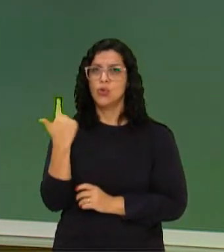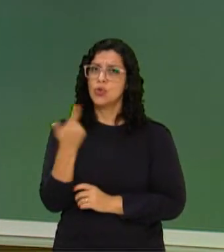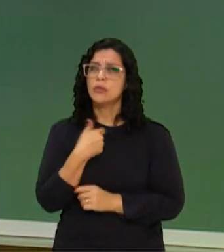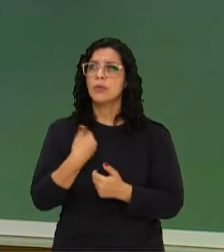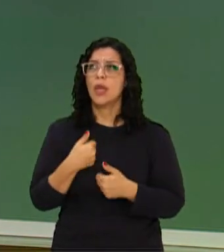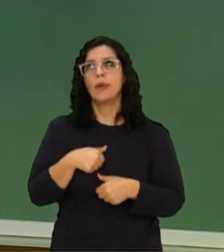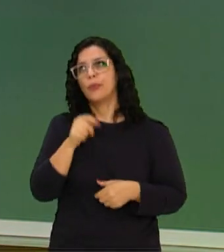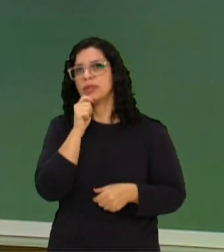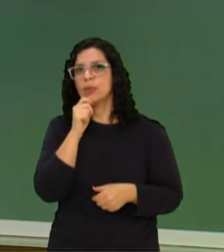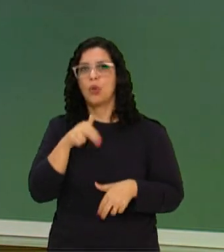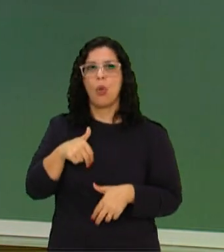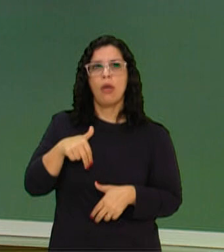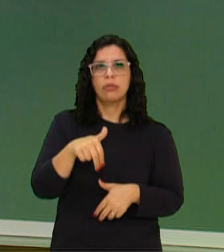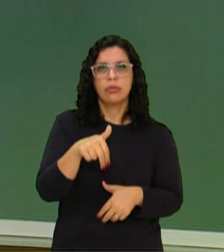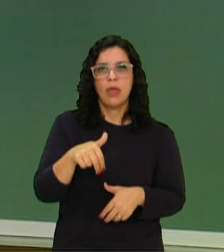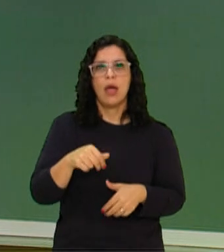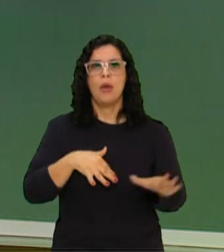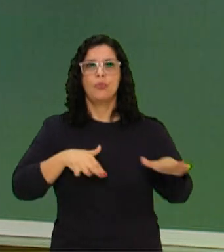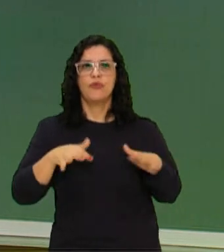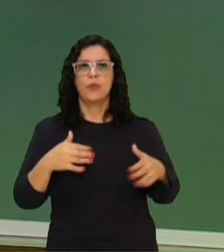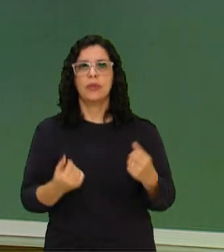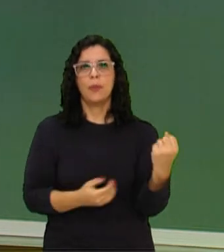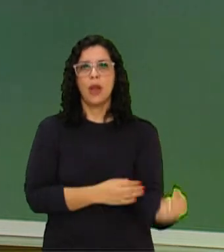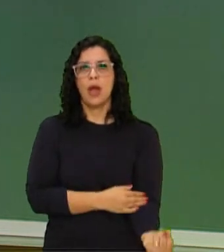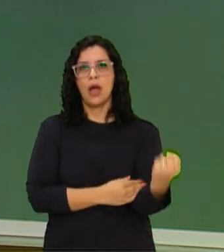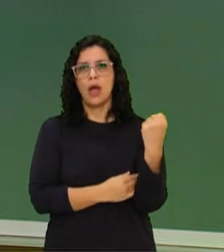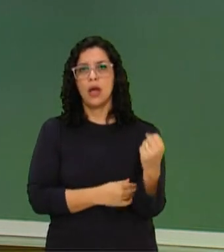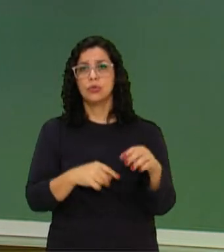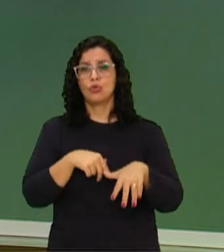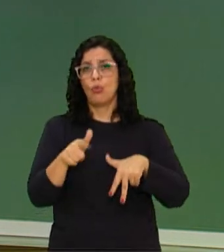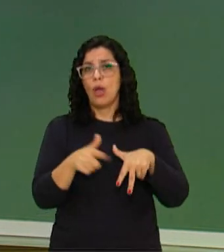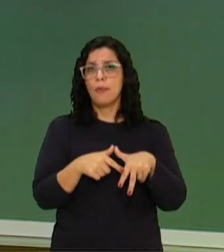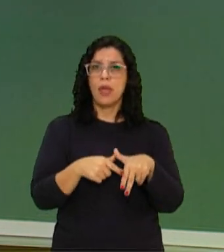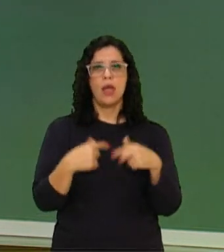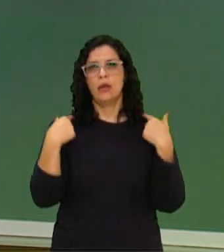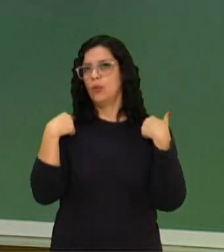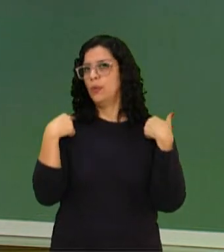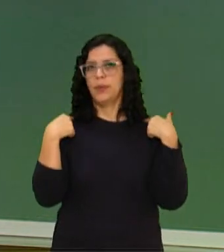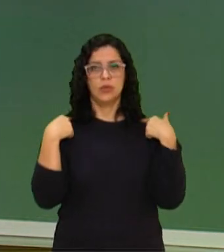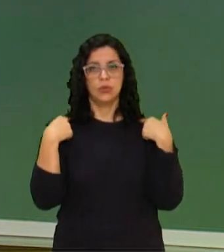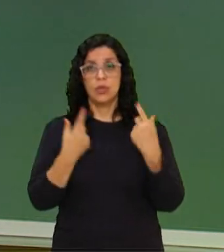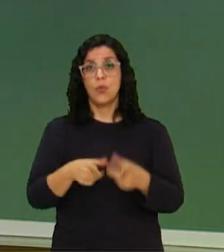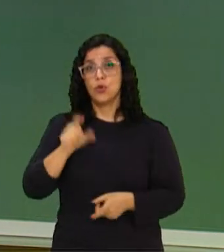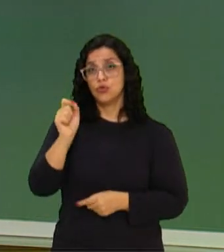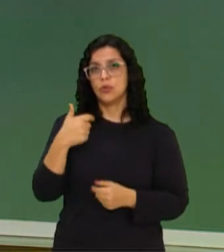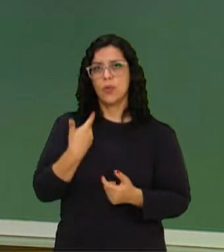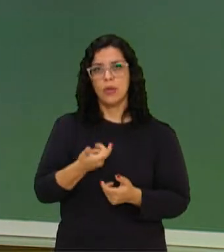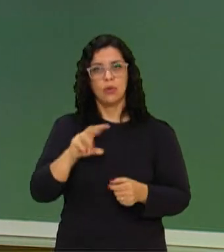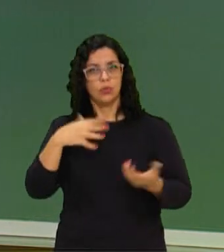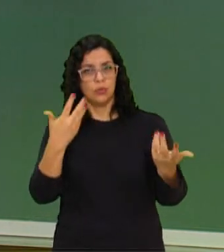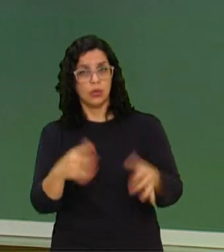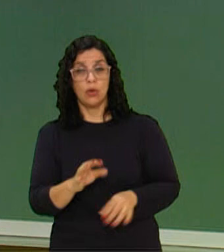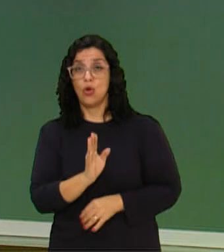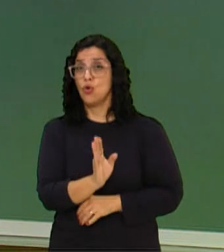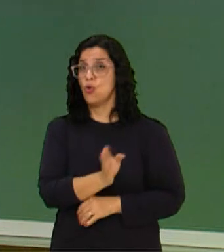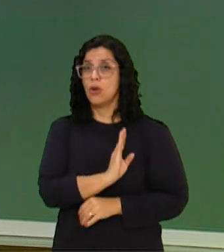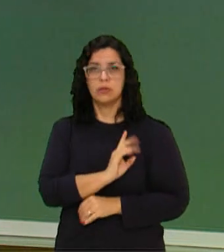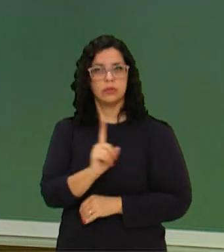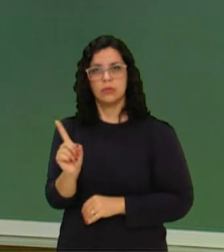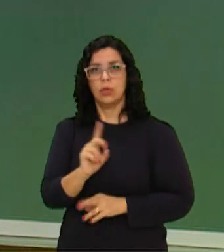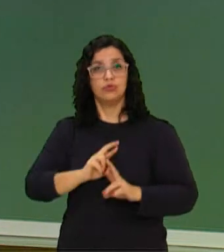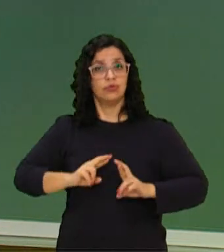Nós resolvemos se vamos movimentar o braço, a perna, o pescoço ou não, então é voluntária. O